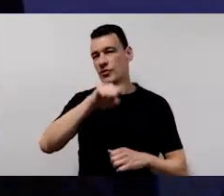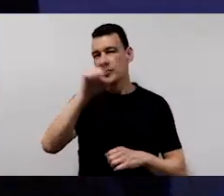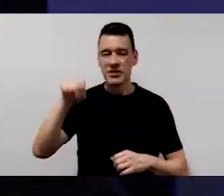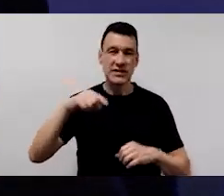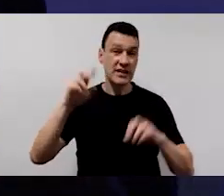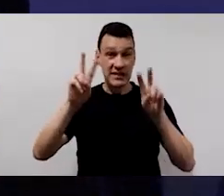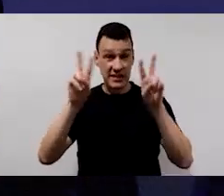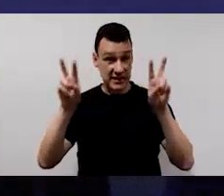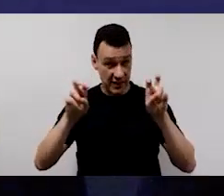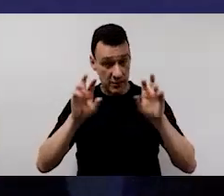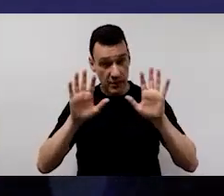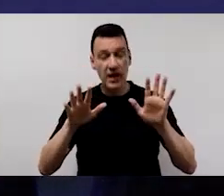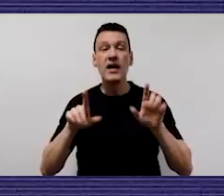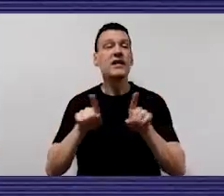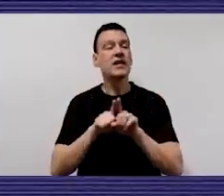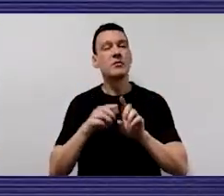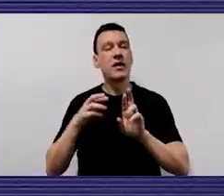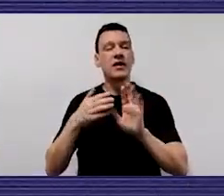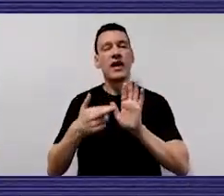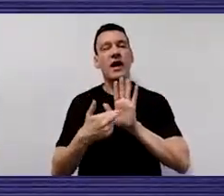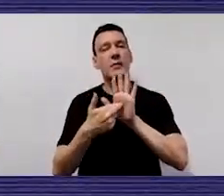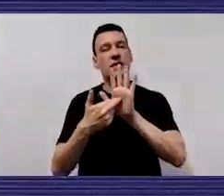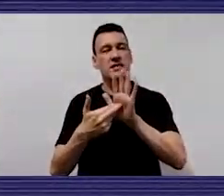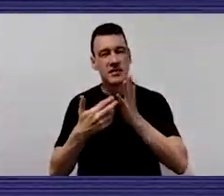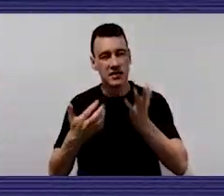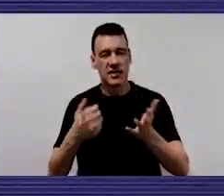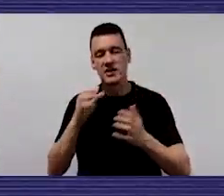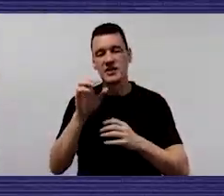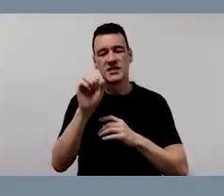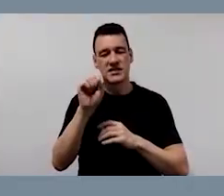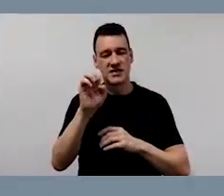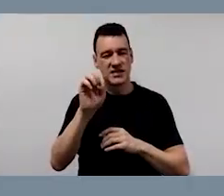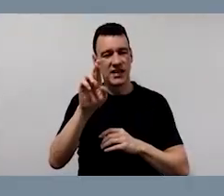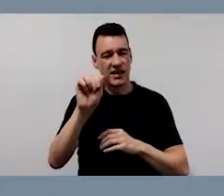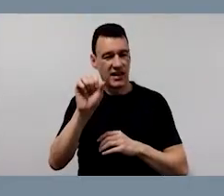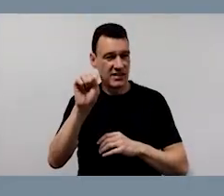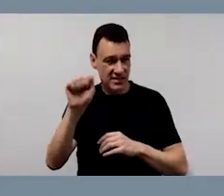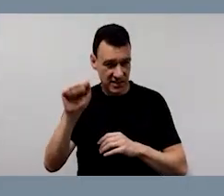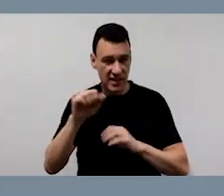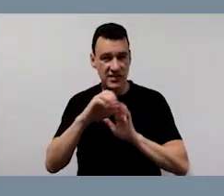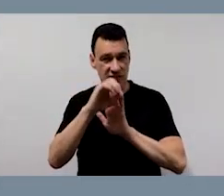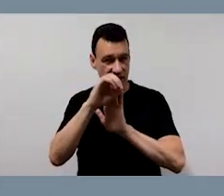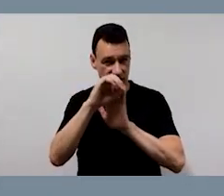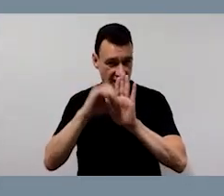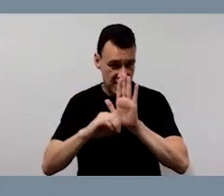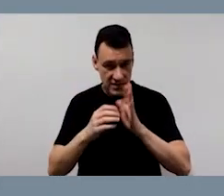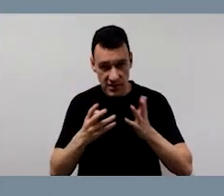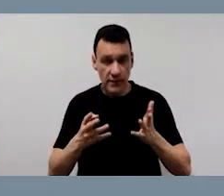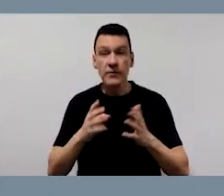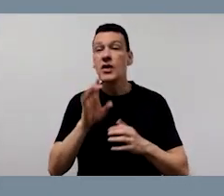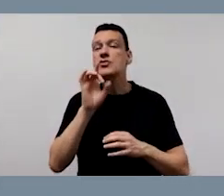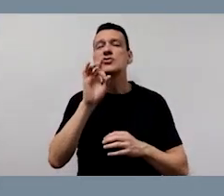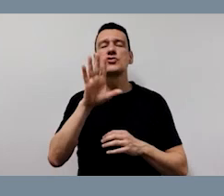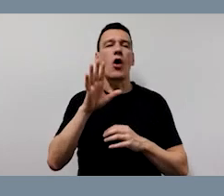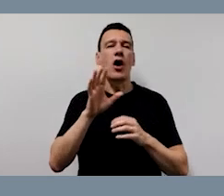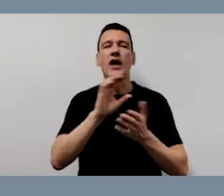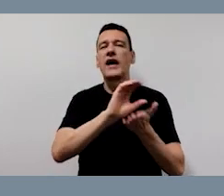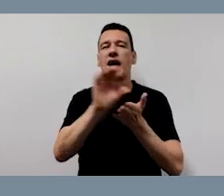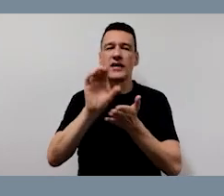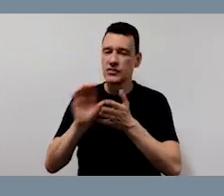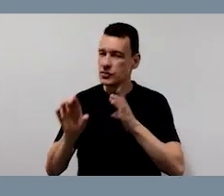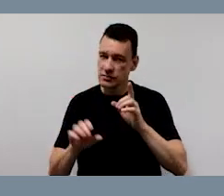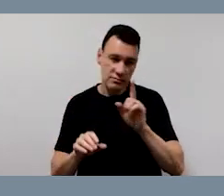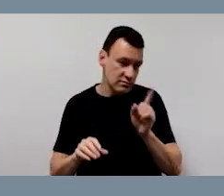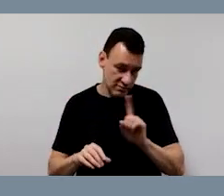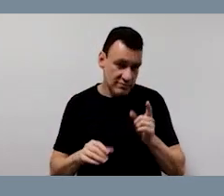representando a Serasa. Então, Serasa não é só crédito para alguns de vocês, acho que é novidade. Eu lidero